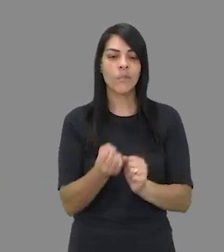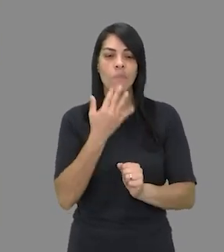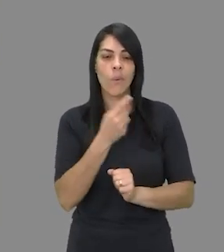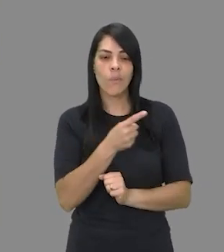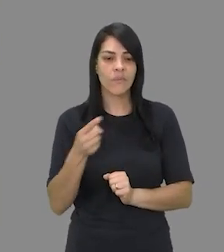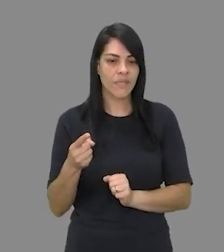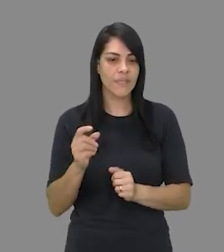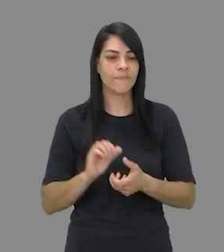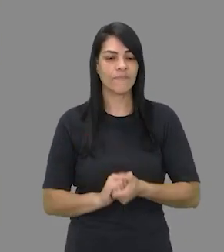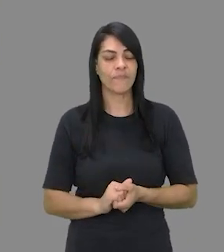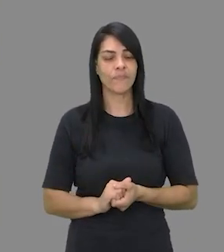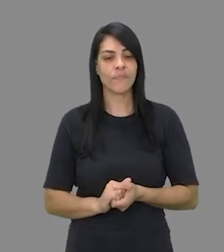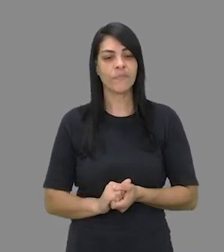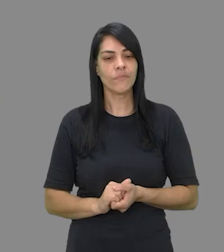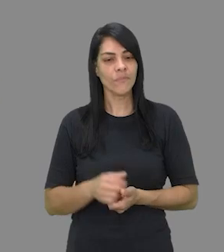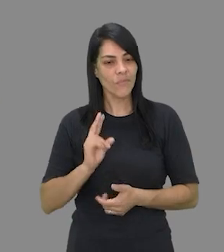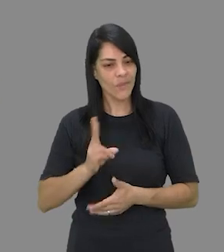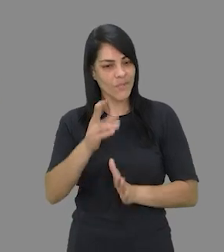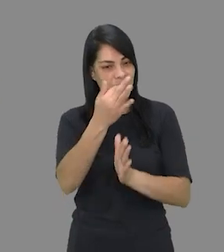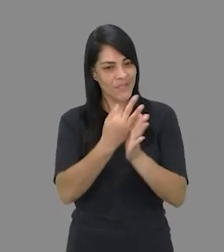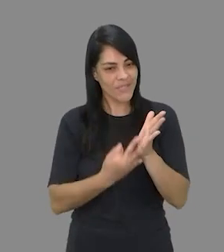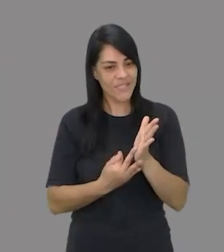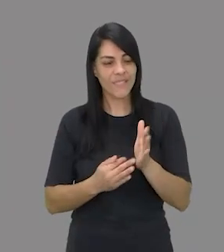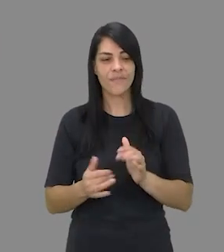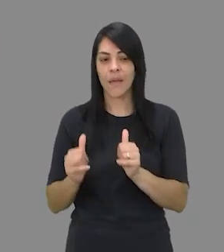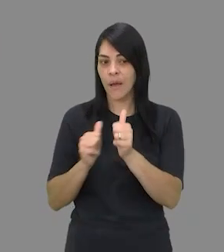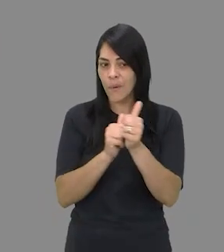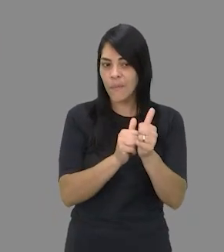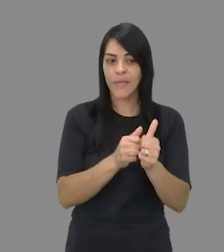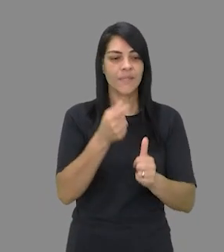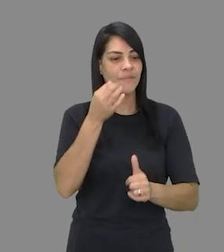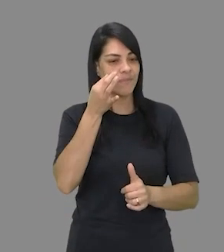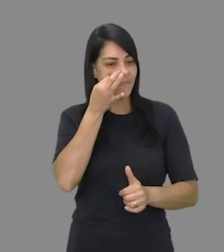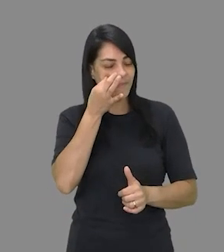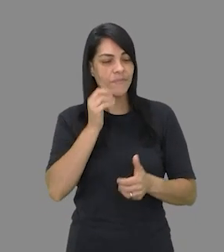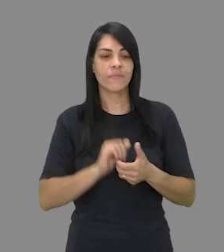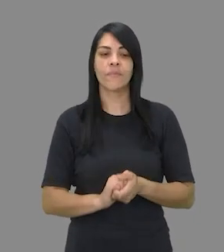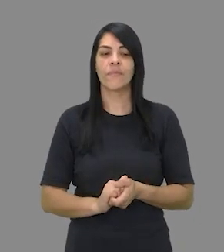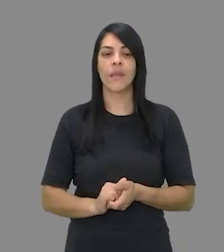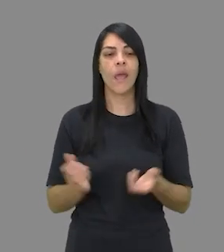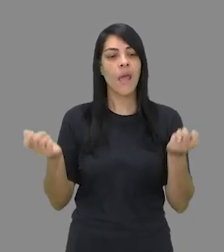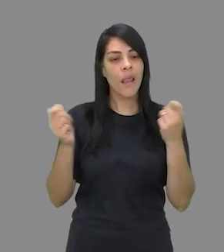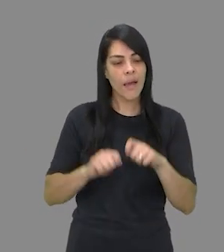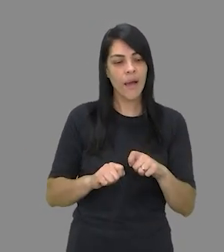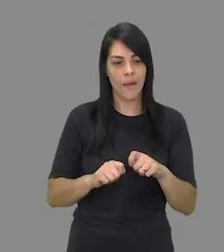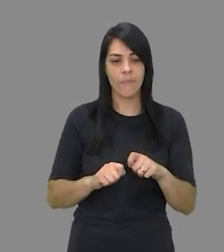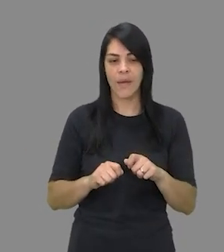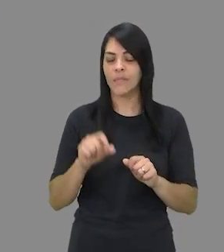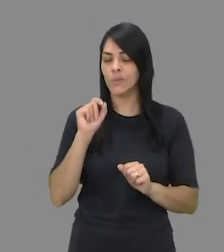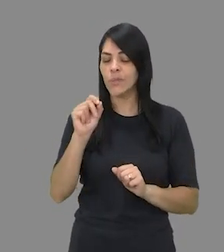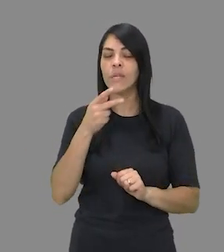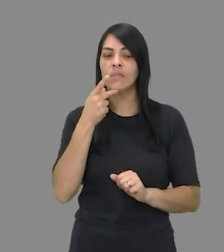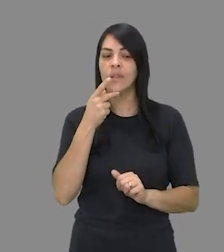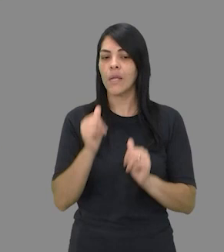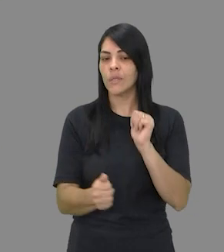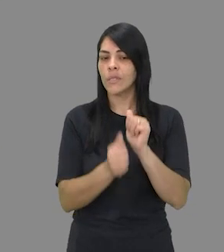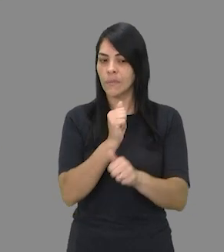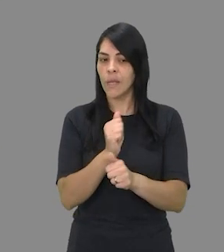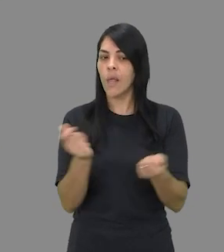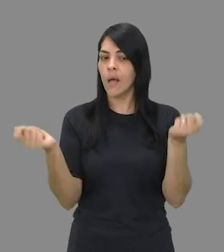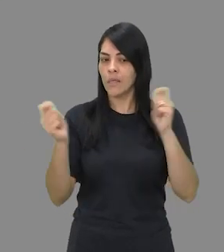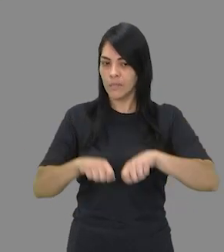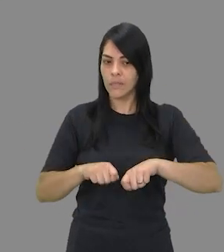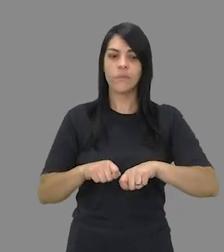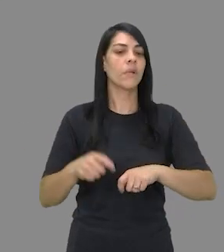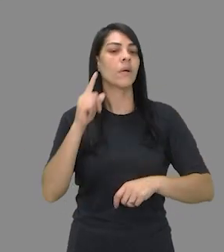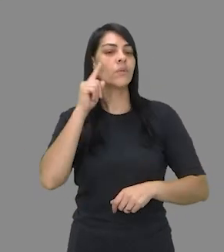você. Vamos continuar no texto comigo? Acompanhem lá, ó. Ele pode, né, de quem eu tô falando? Do esporte. Ele pode transformar